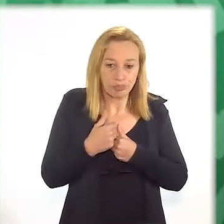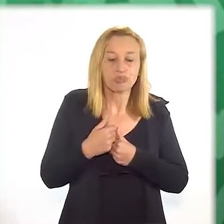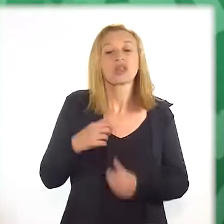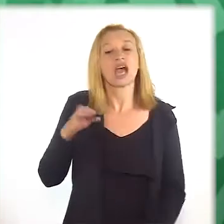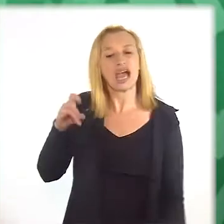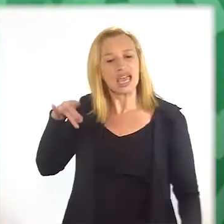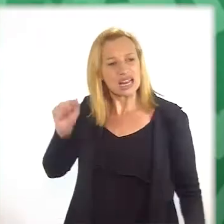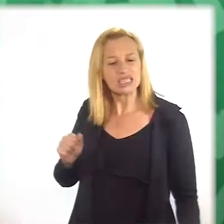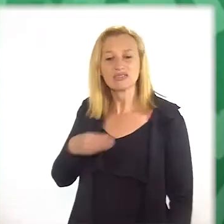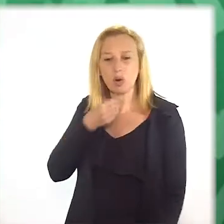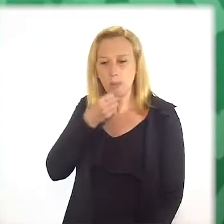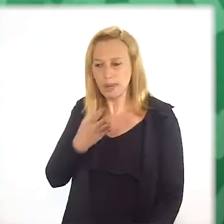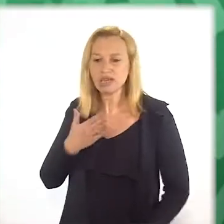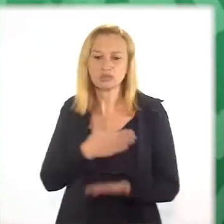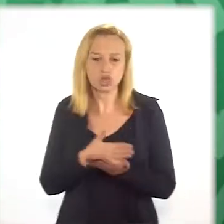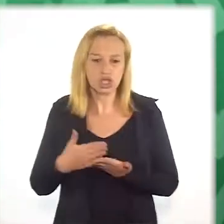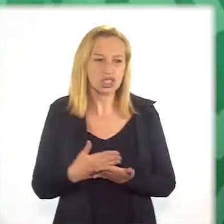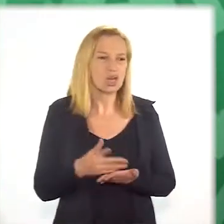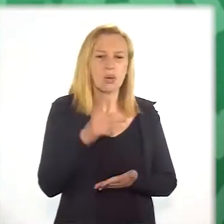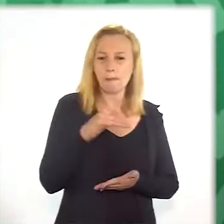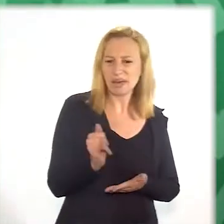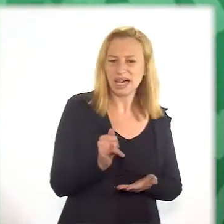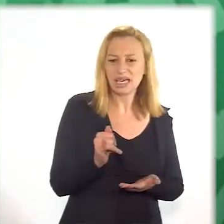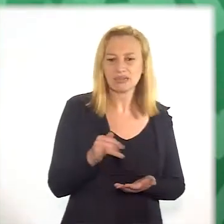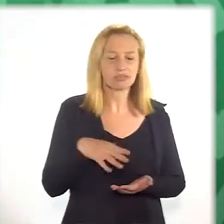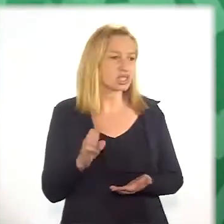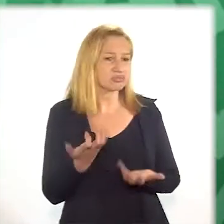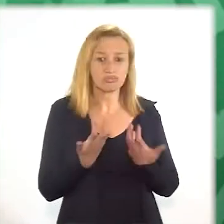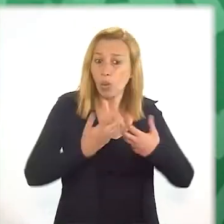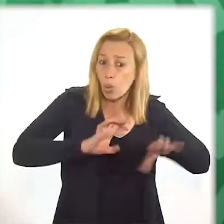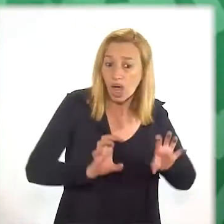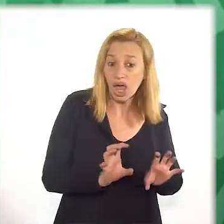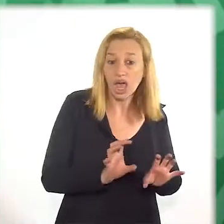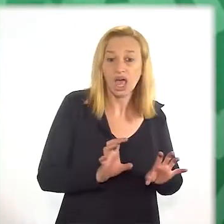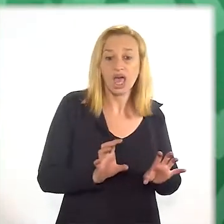Elisa falou muito bem no início que nem os pais não querem, né,